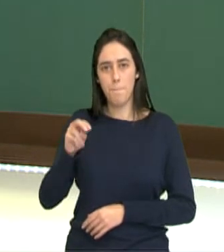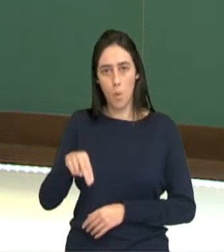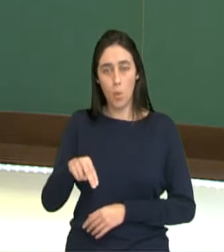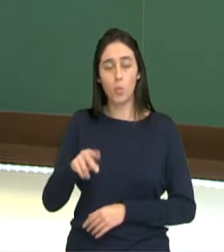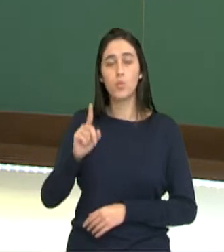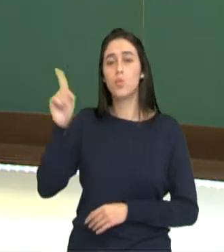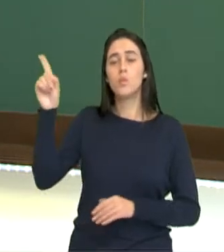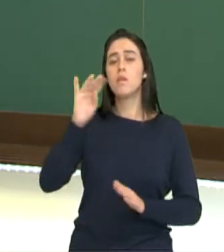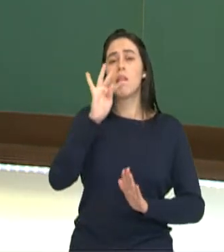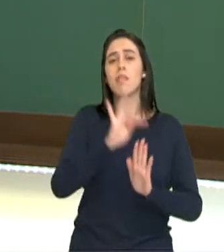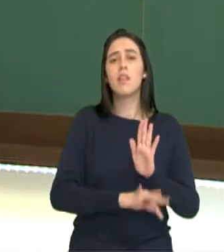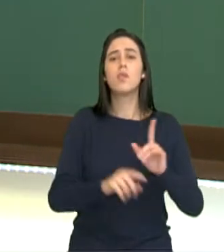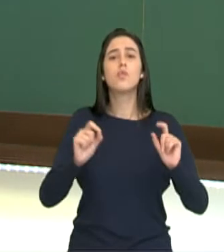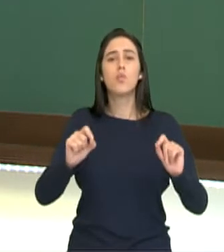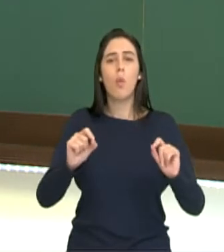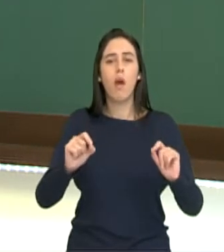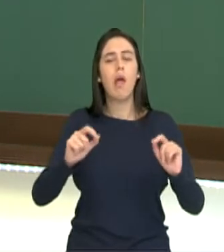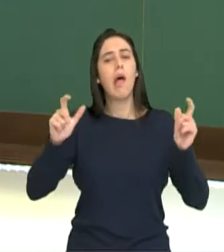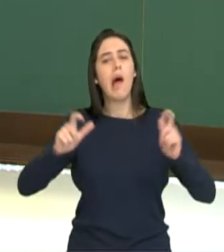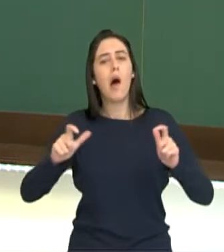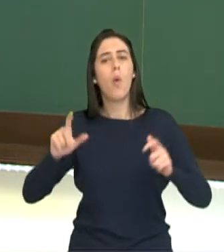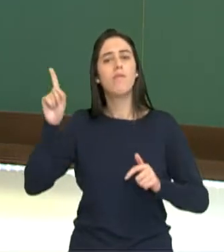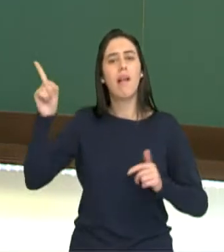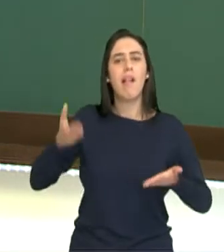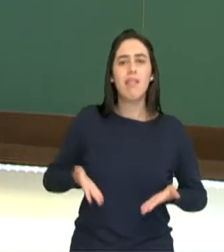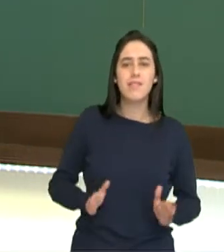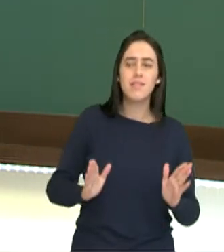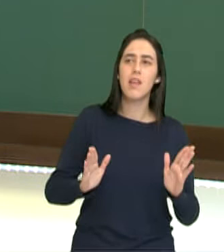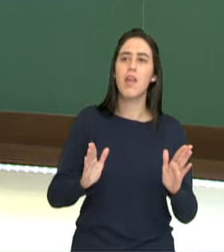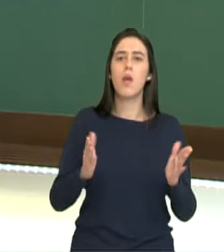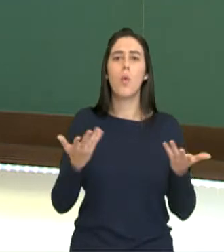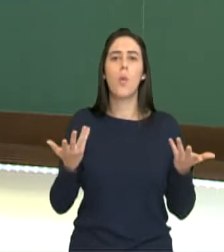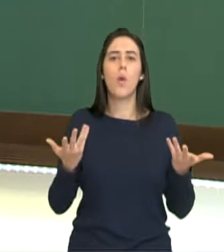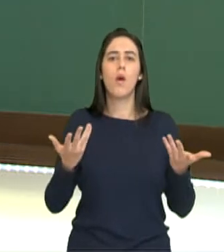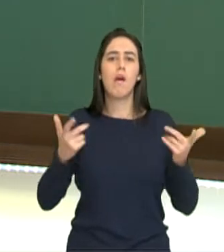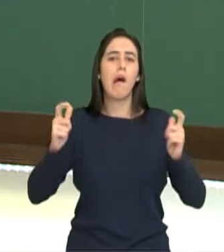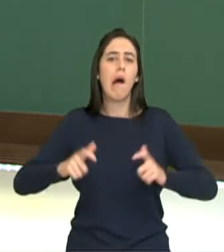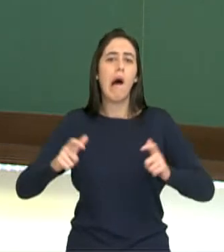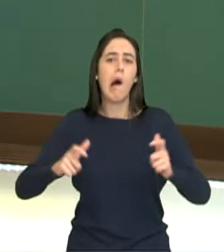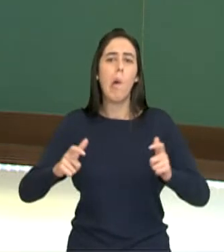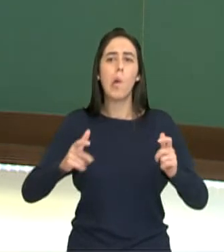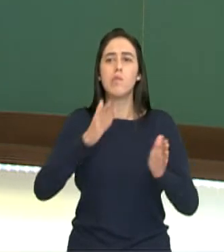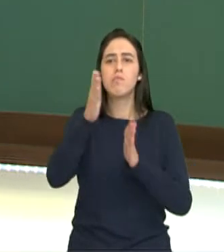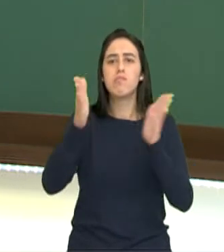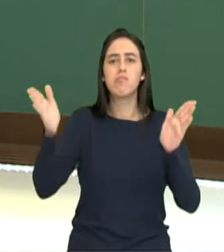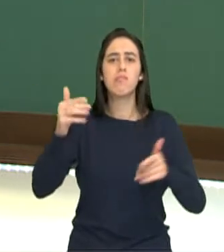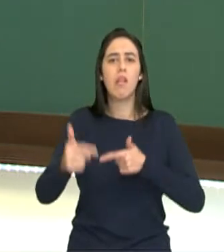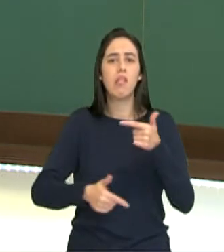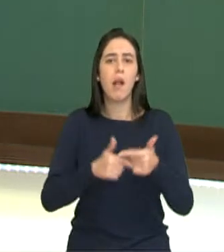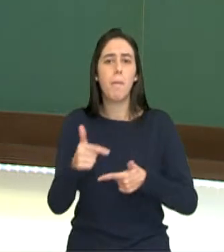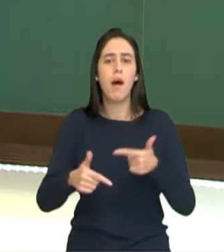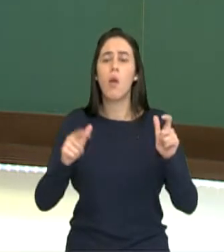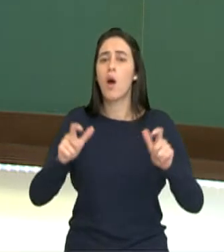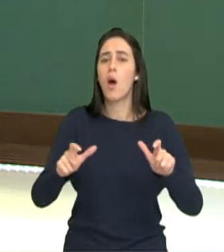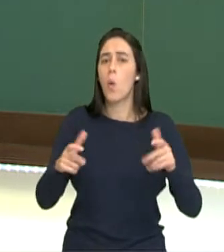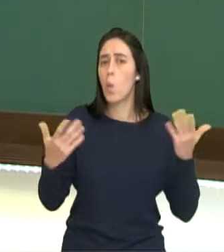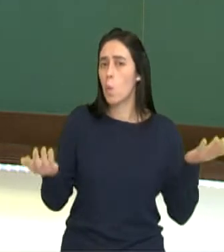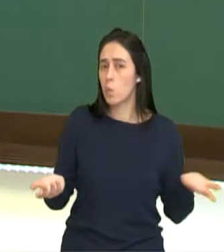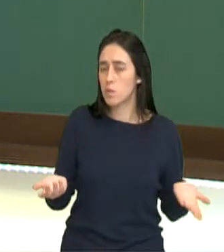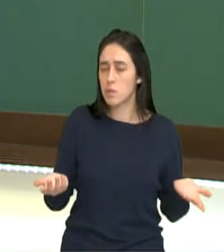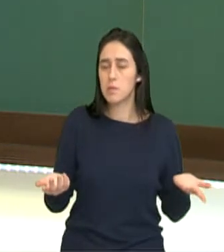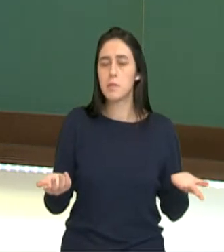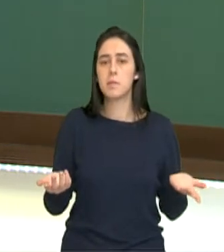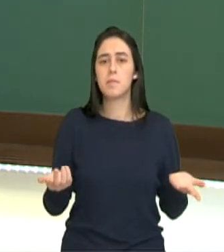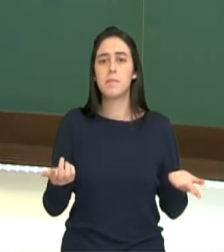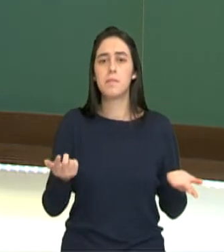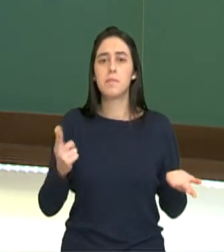sobre onde ele nasceu, né? E onde desenvolveu seus trabalhos, né? E esses trabalhos